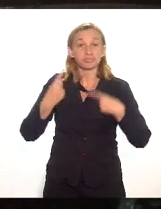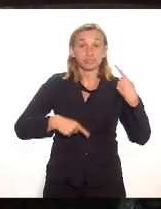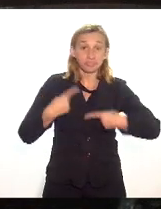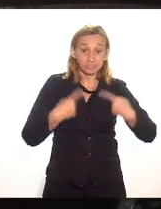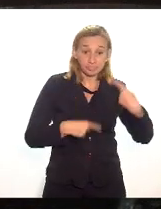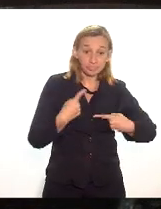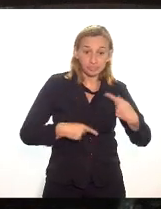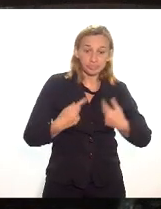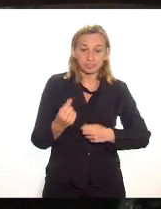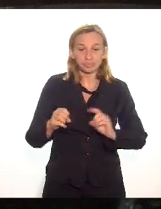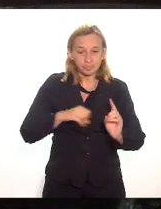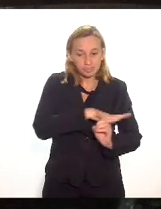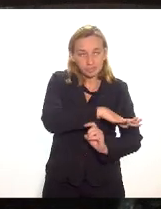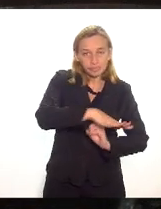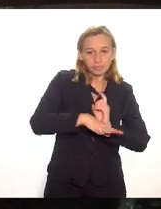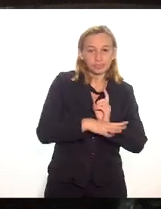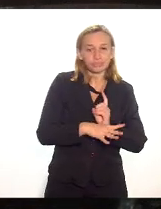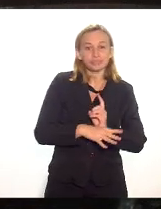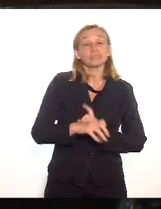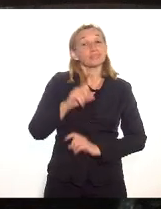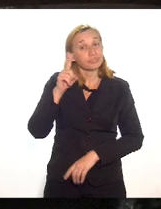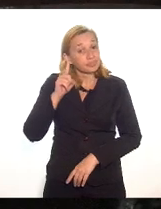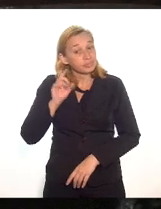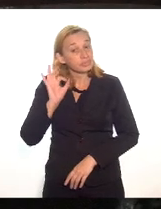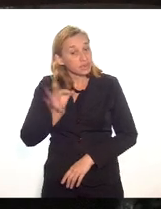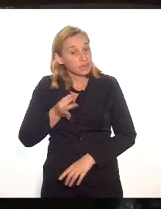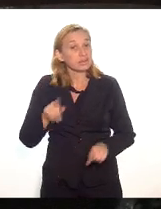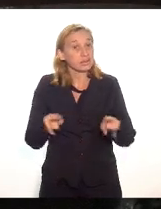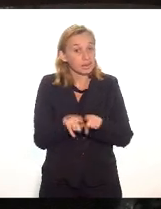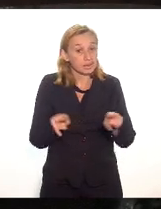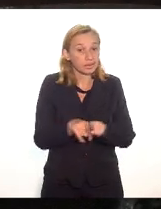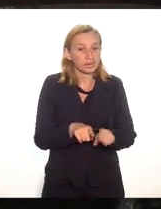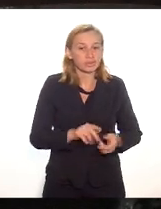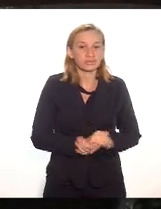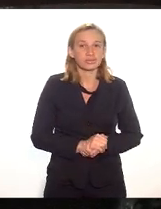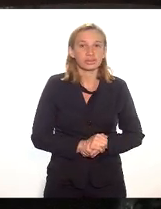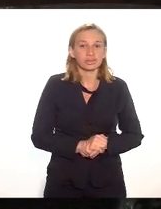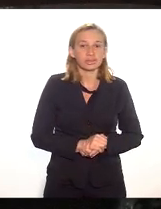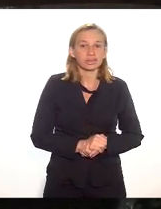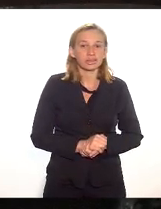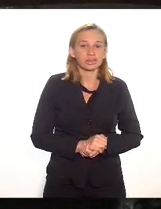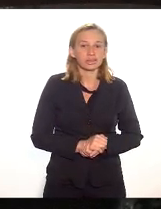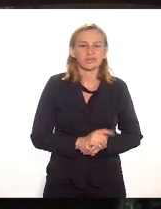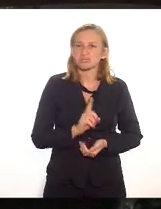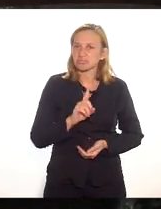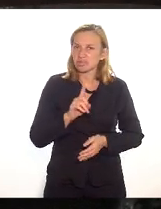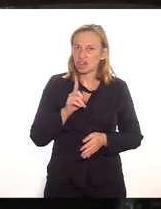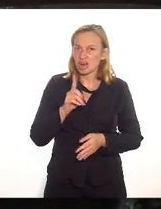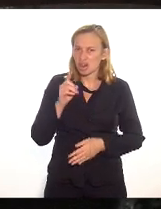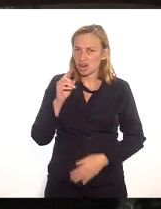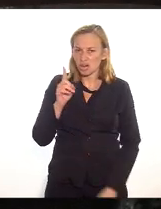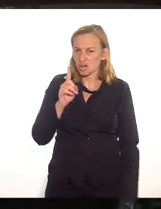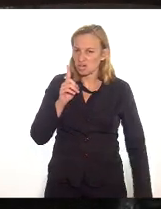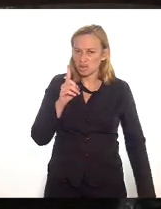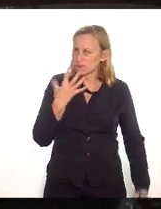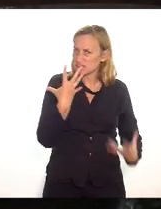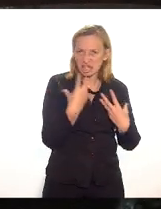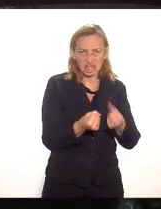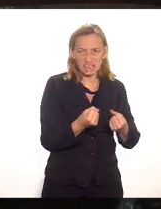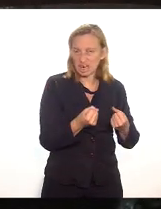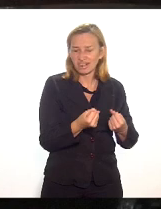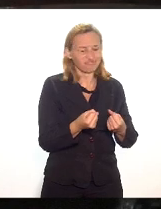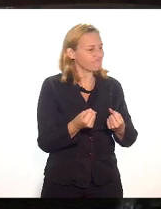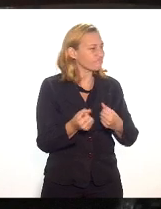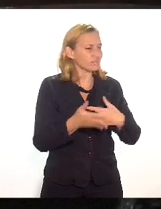é social. E é óbvio também que não vamos baixar a cabeça à